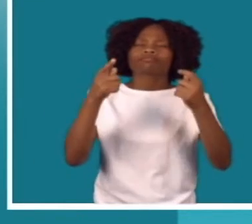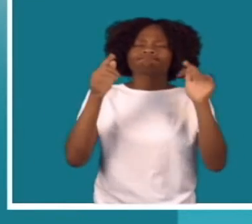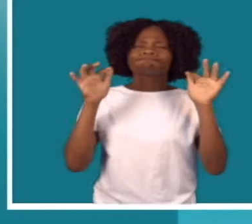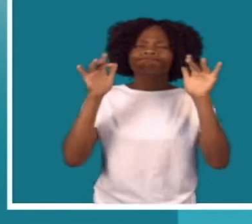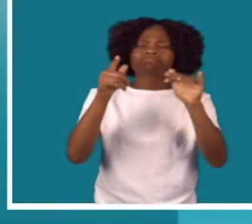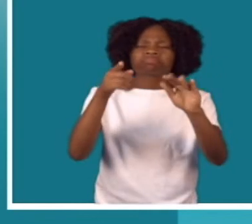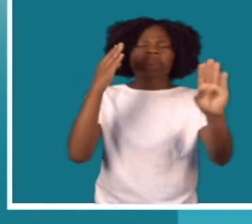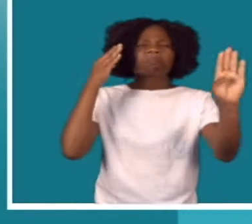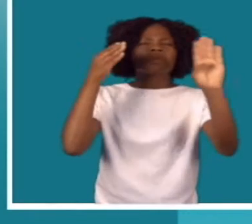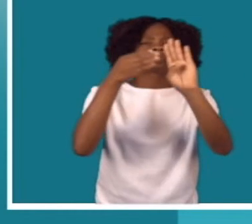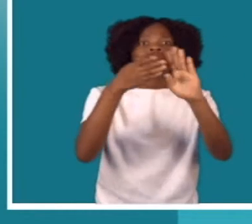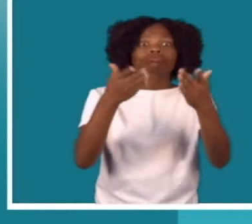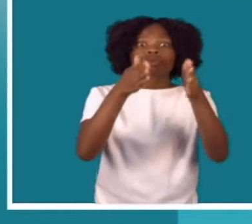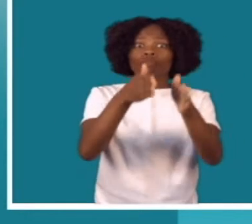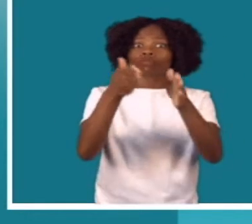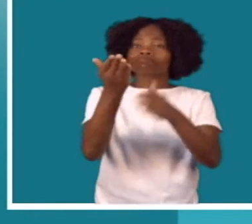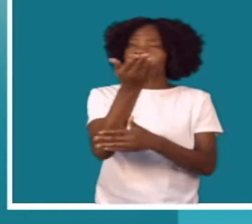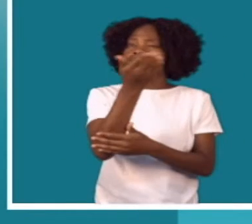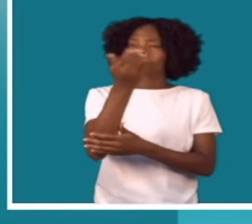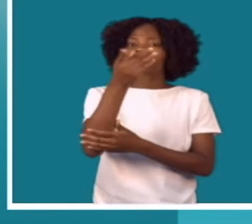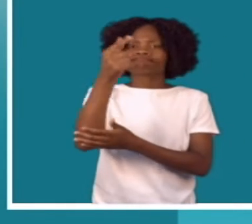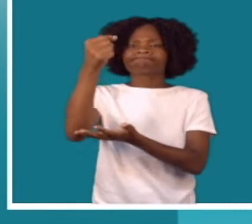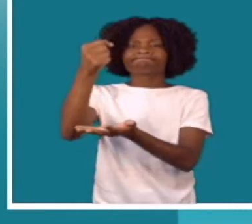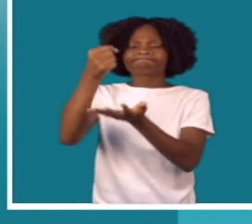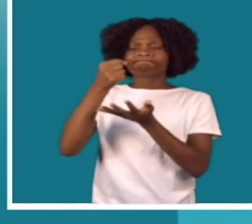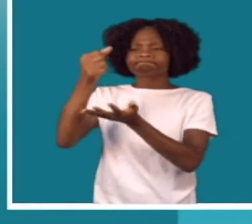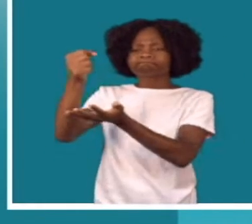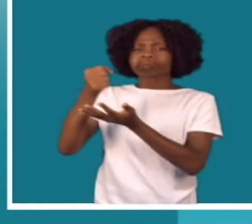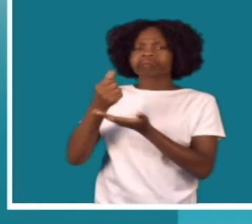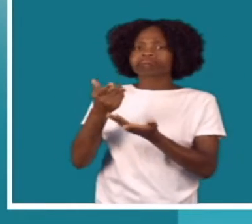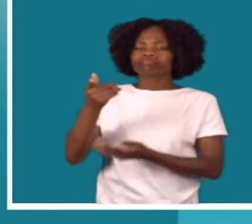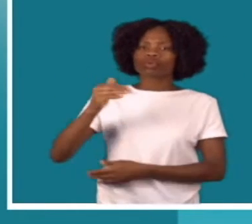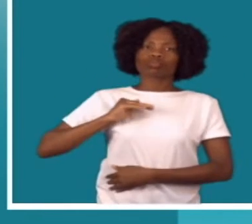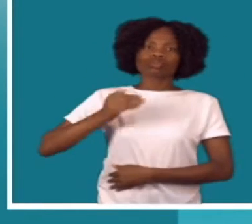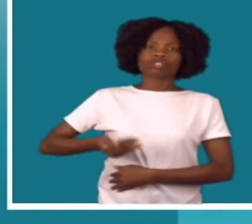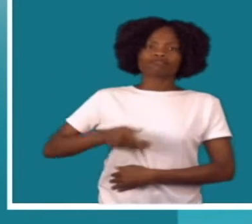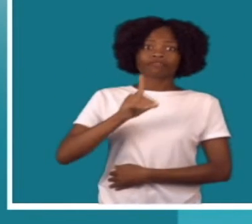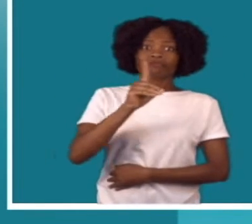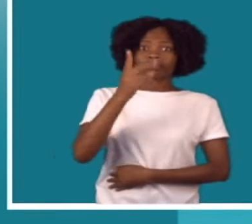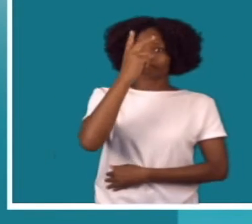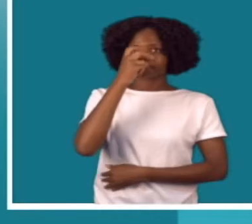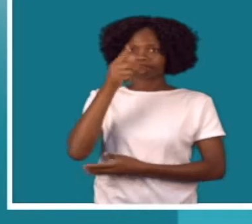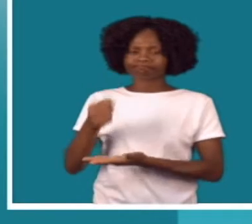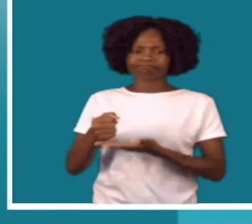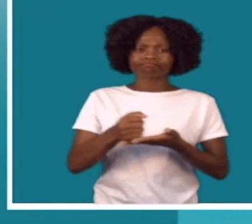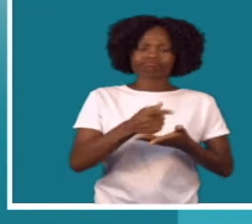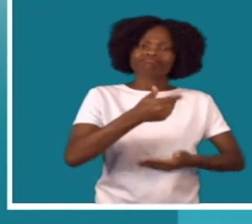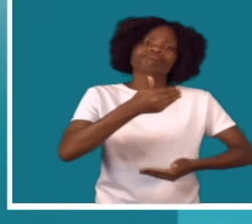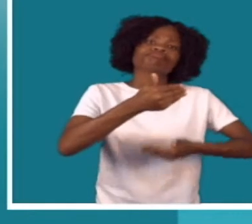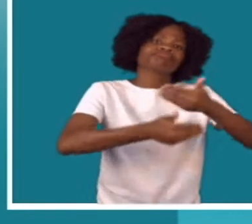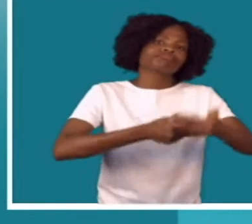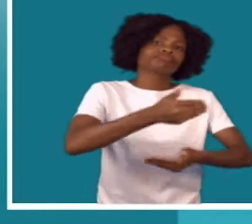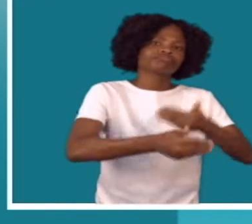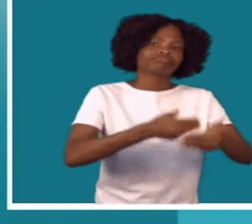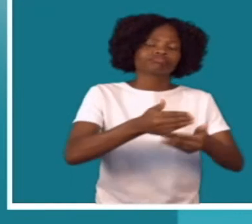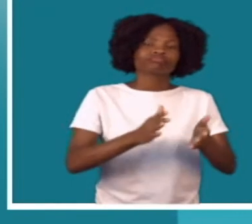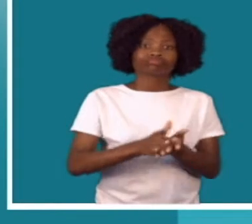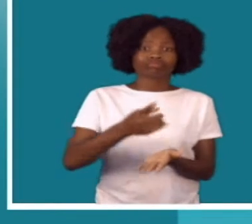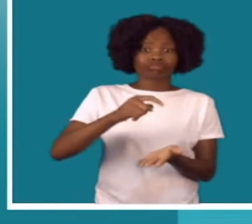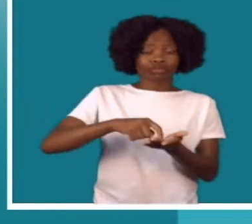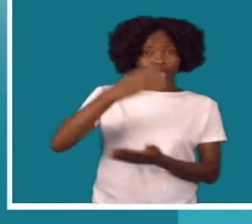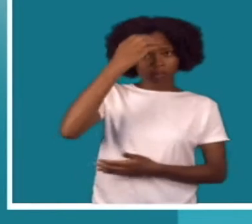evento era encontrar financiadores de pequenas iniciativas que podem ser desenvolvidas pelas mulheres com deficiência visual